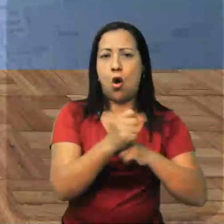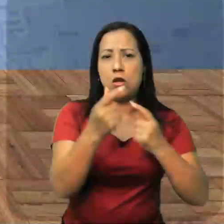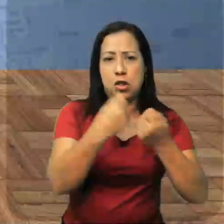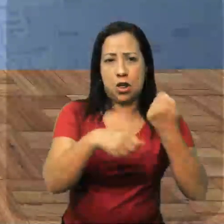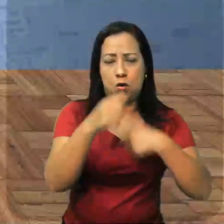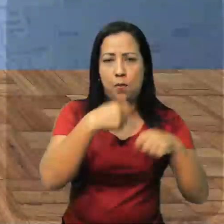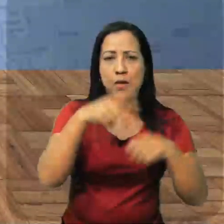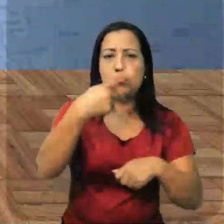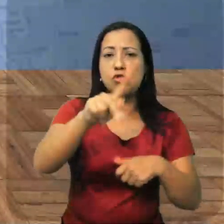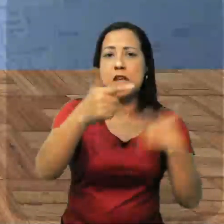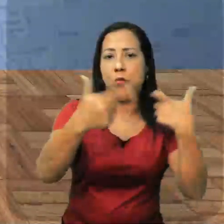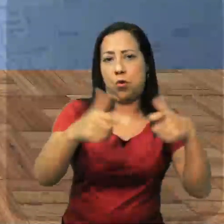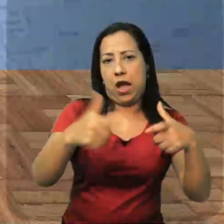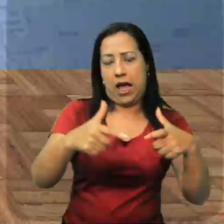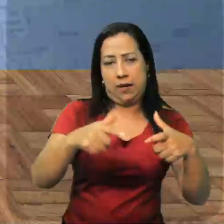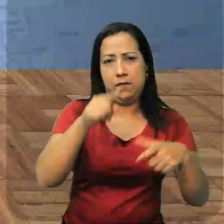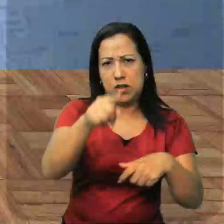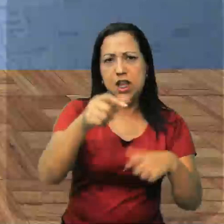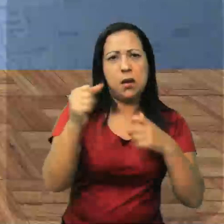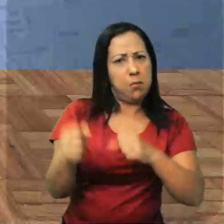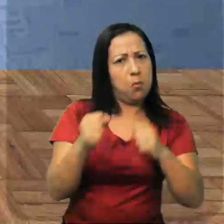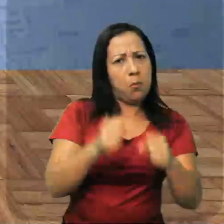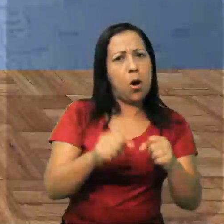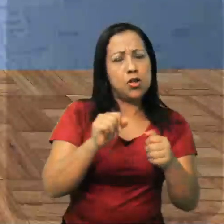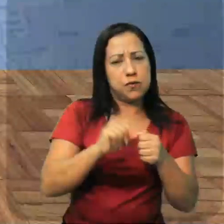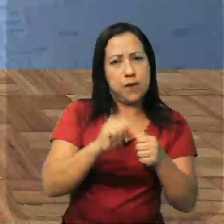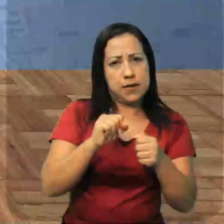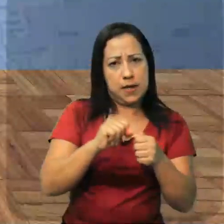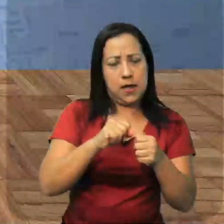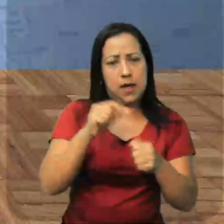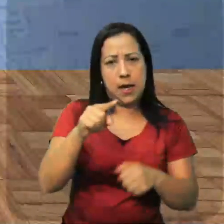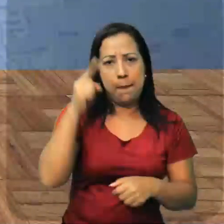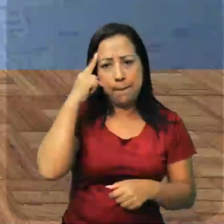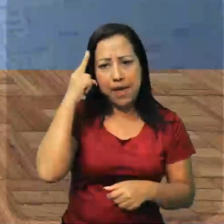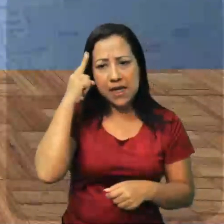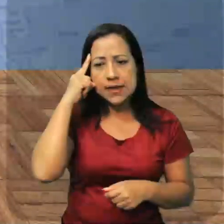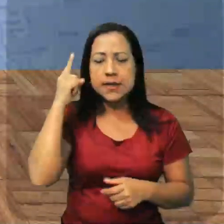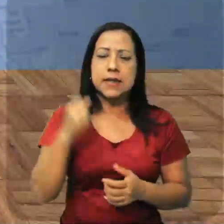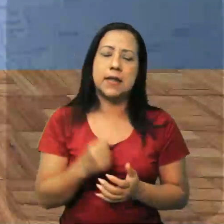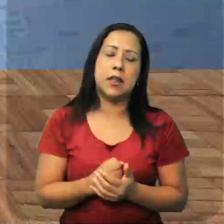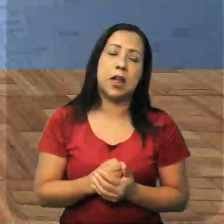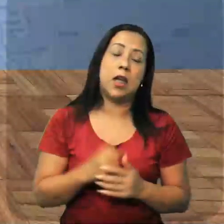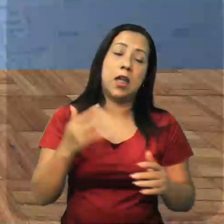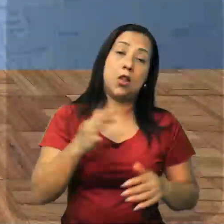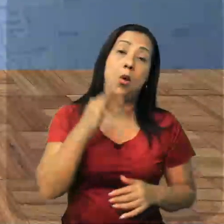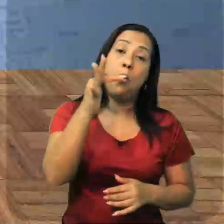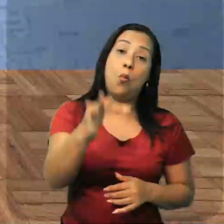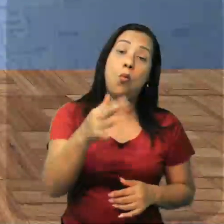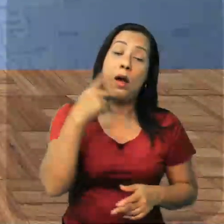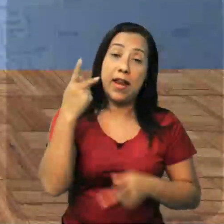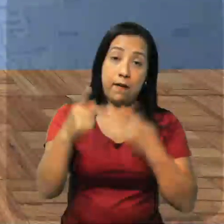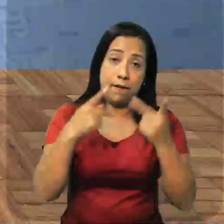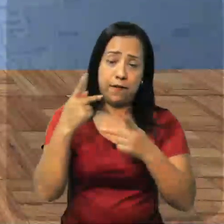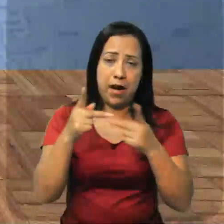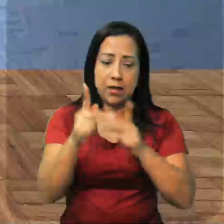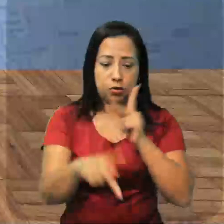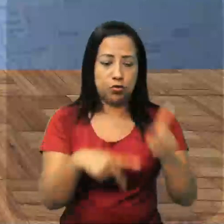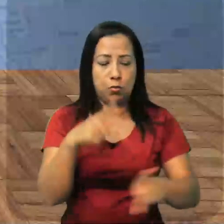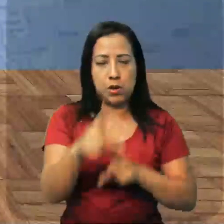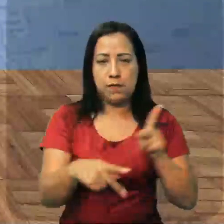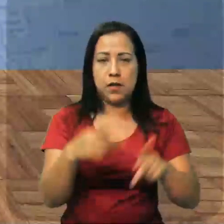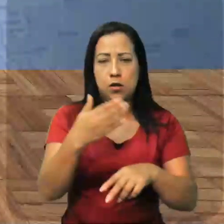lugar, muito boa. Pense nisso. Nós vamos falar mais ainda sobre população, tá? Tudo isso você vai